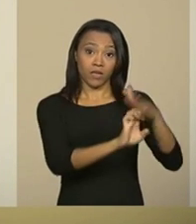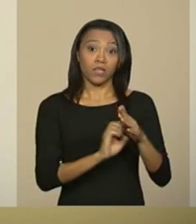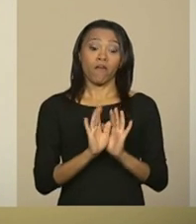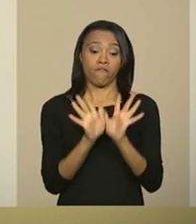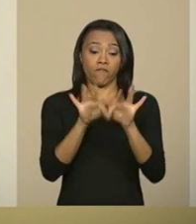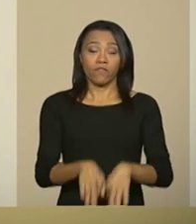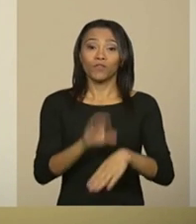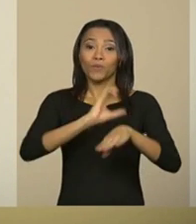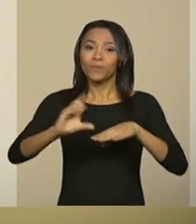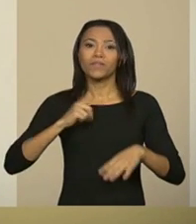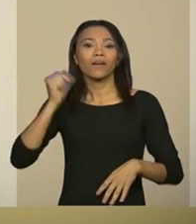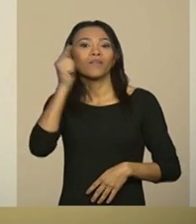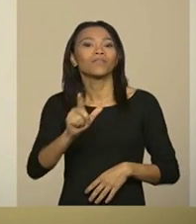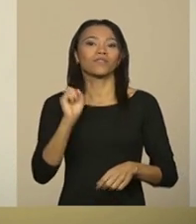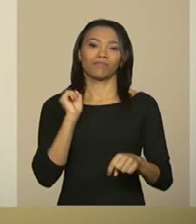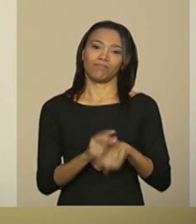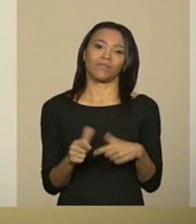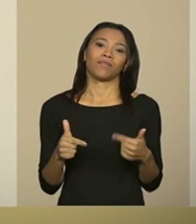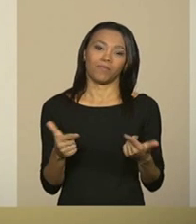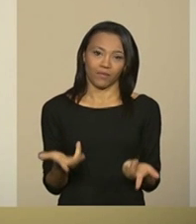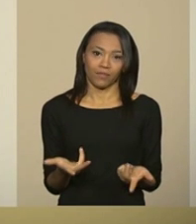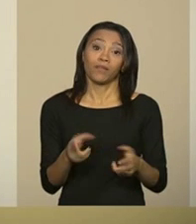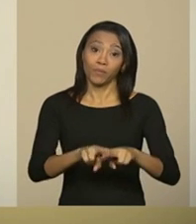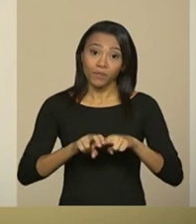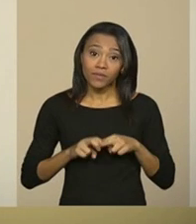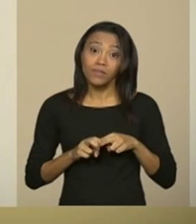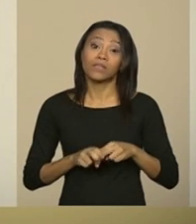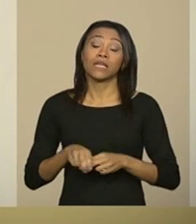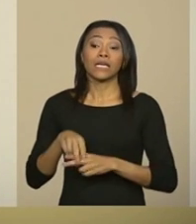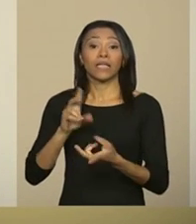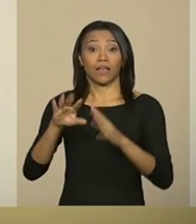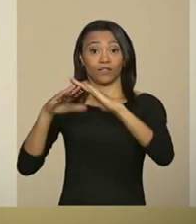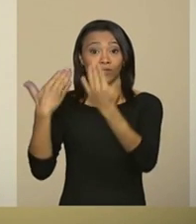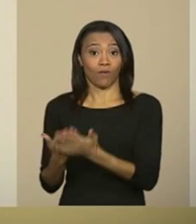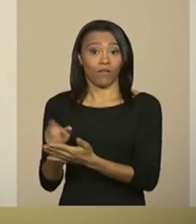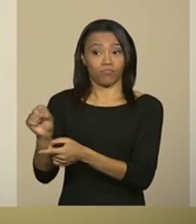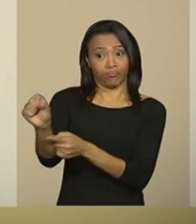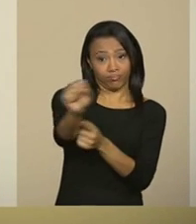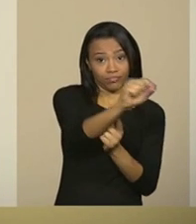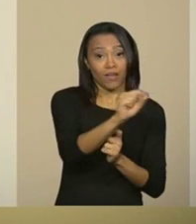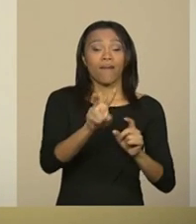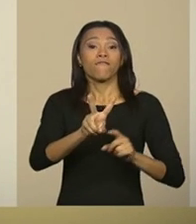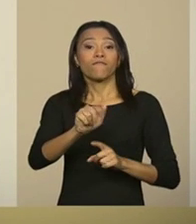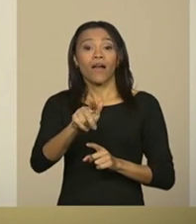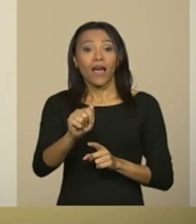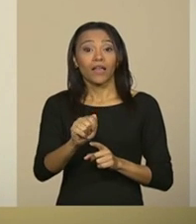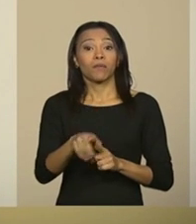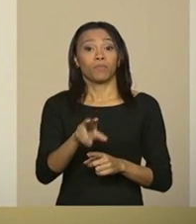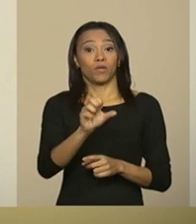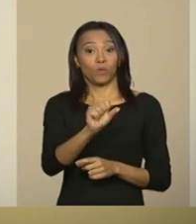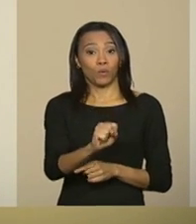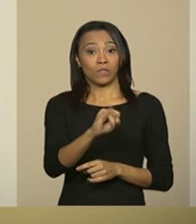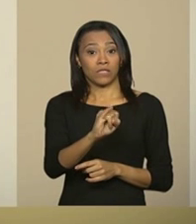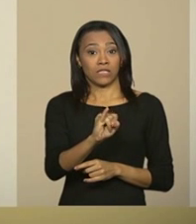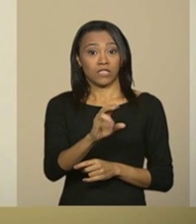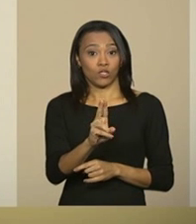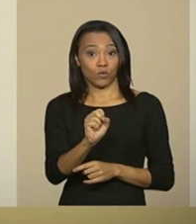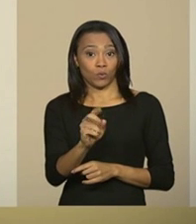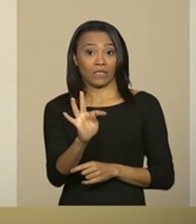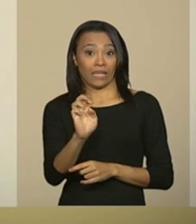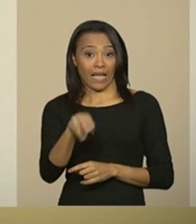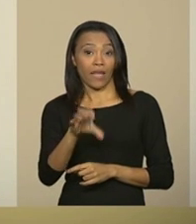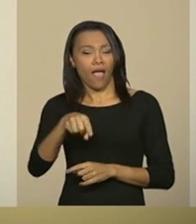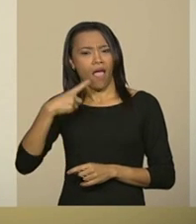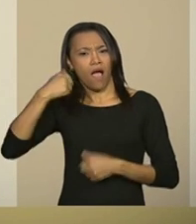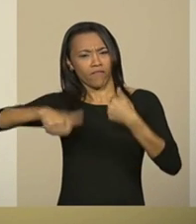o curso tem uma profissão é por isso luciano que as instituições de ensino que oferecem vagas pelo sisu tech são avaliadas pelo